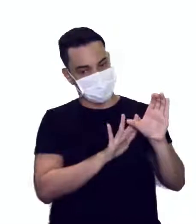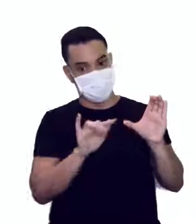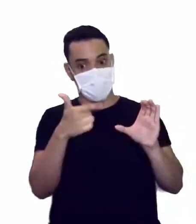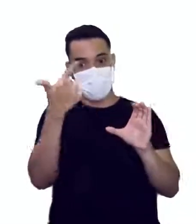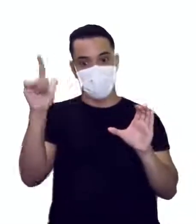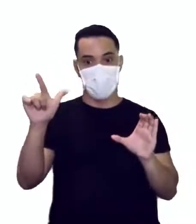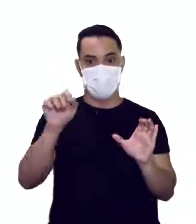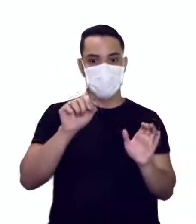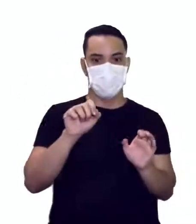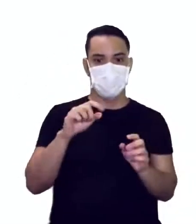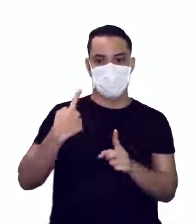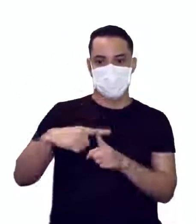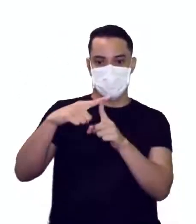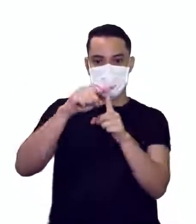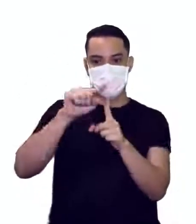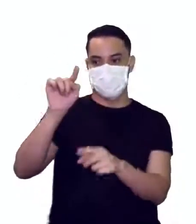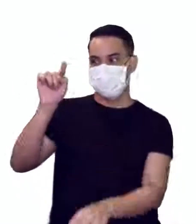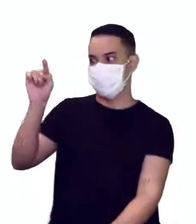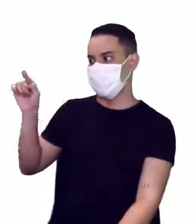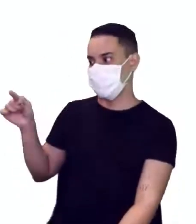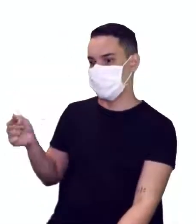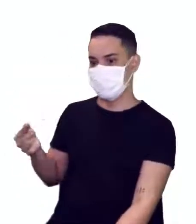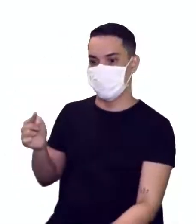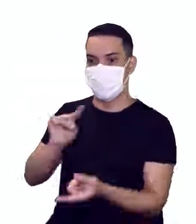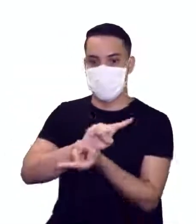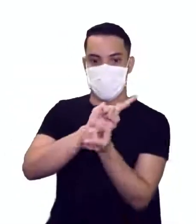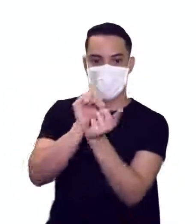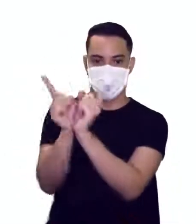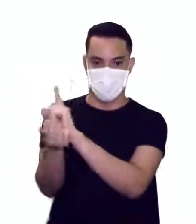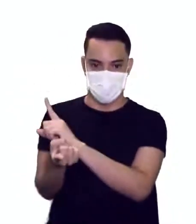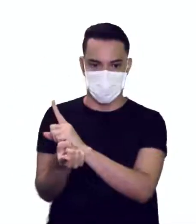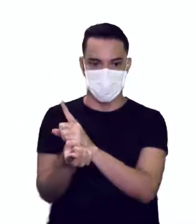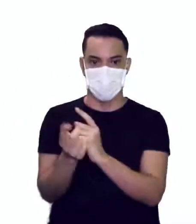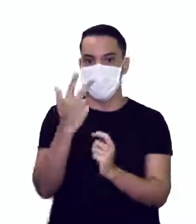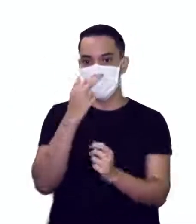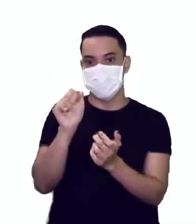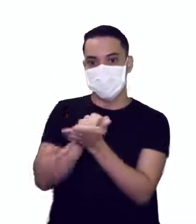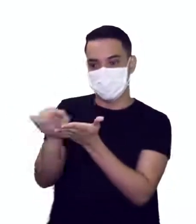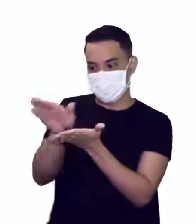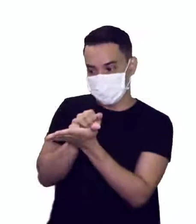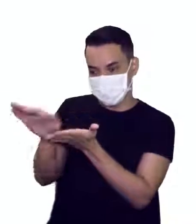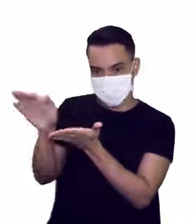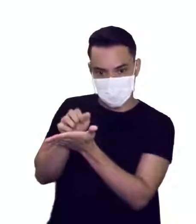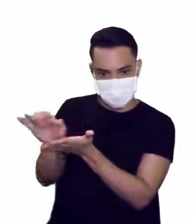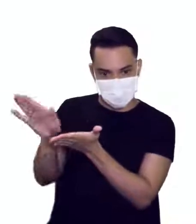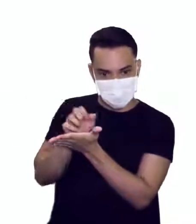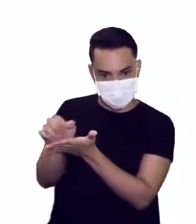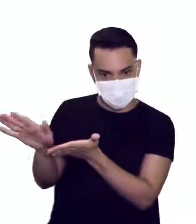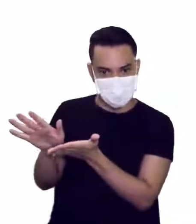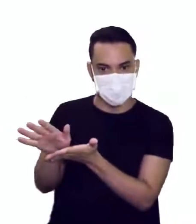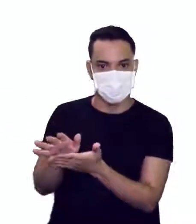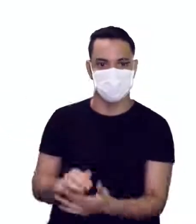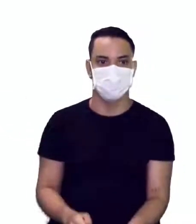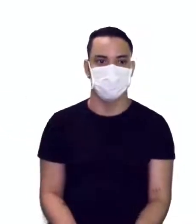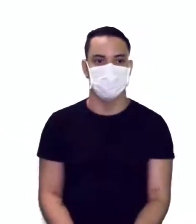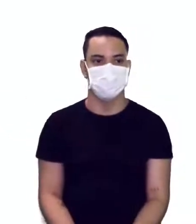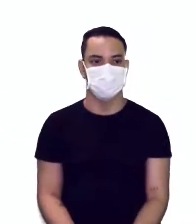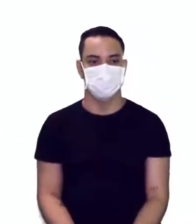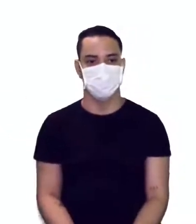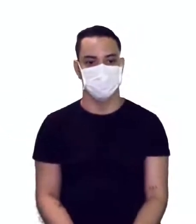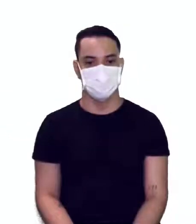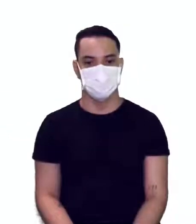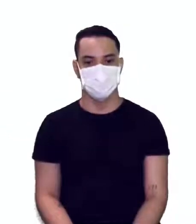esfera aqui, o que está acontecendo? Esse bastão, ele está expulsando, vou colocar dessa forma,